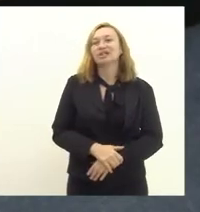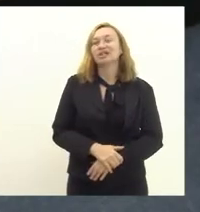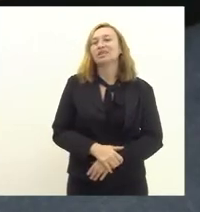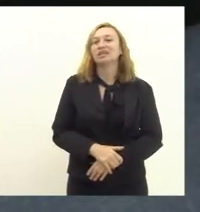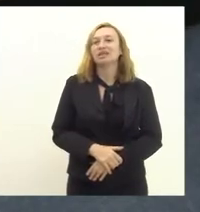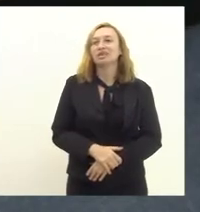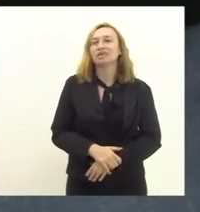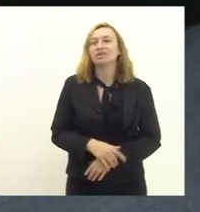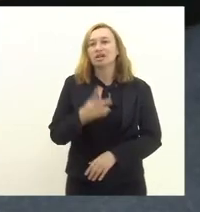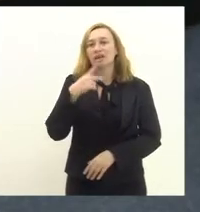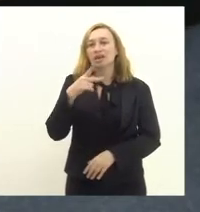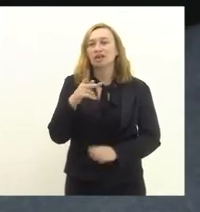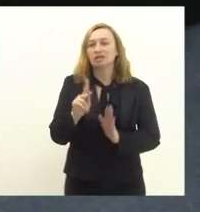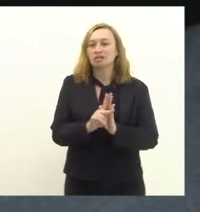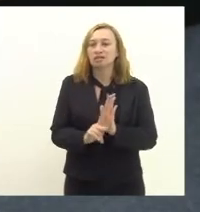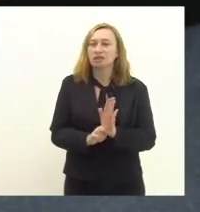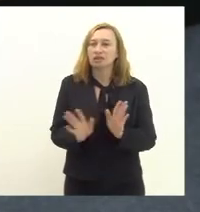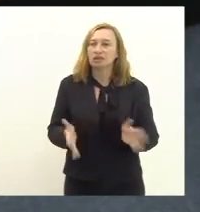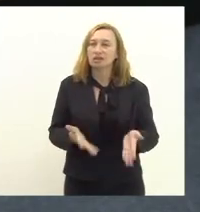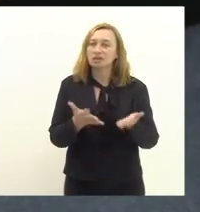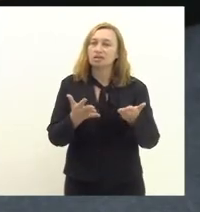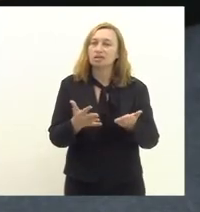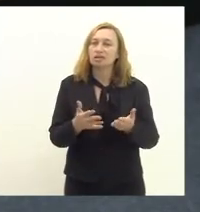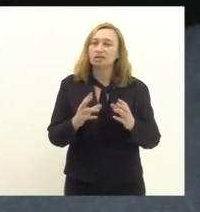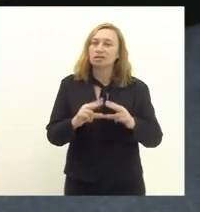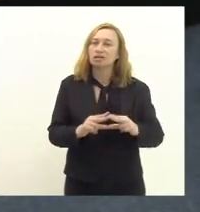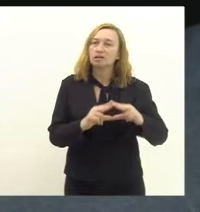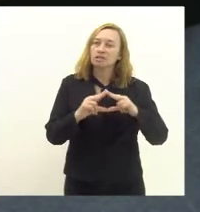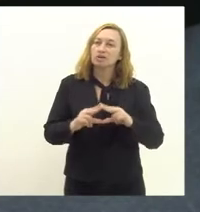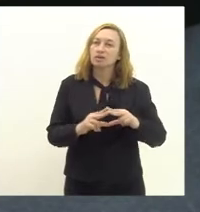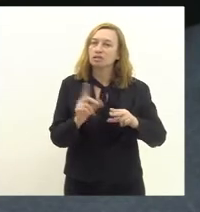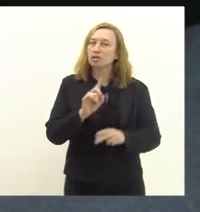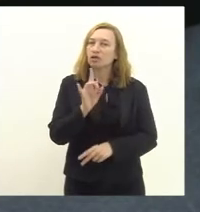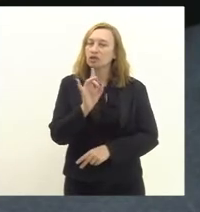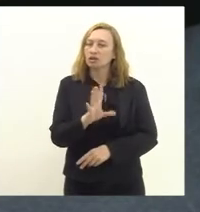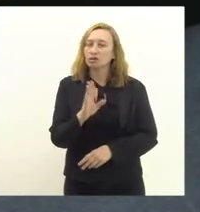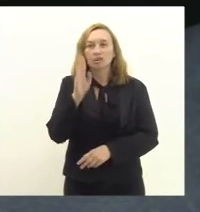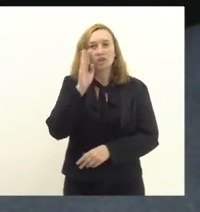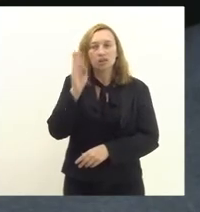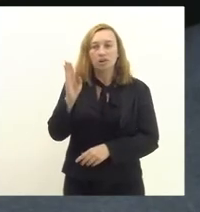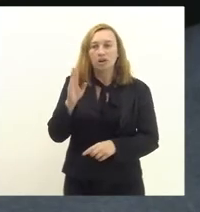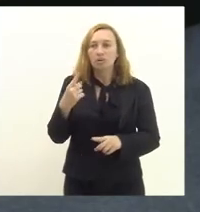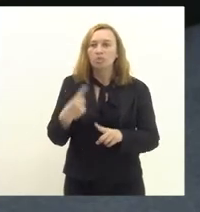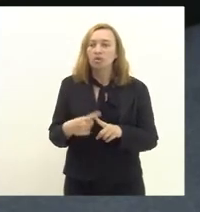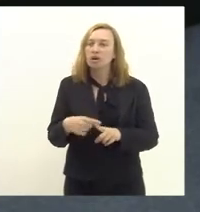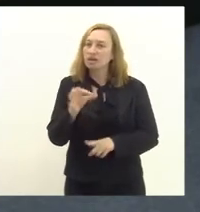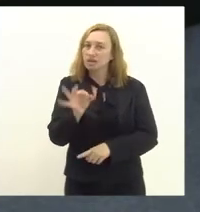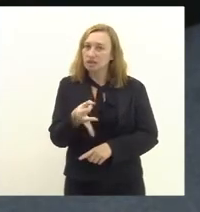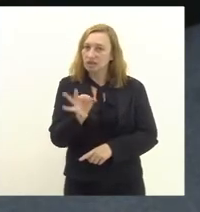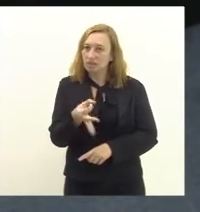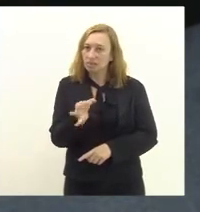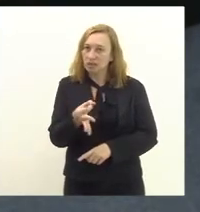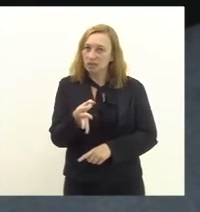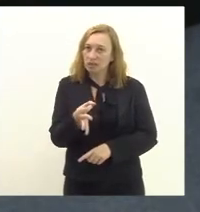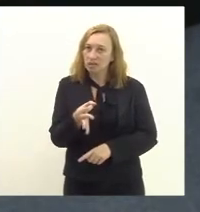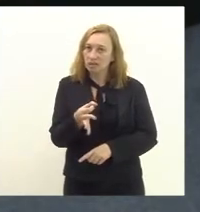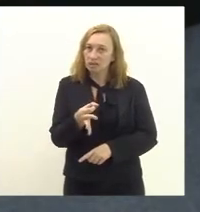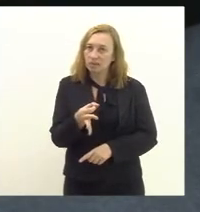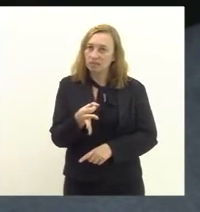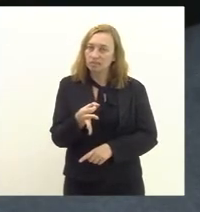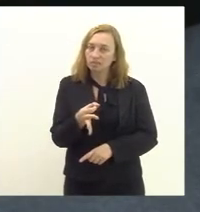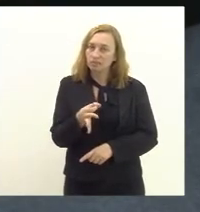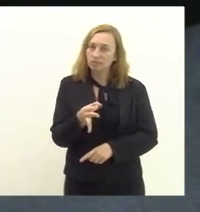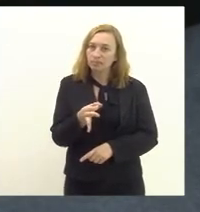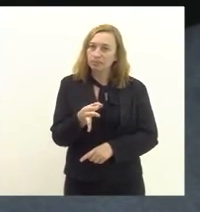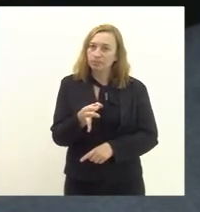que esse projeto, incentivar um projeto de reciclagem, não é só fundamental, porque de fato é